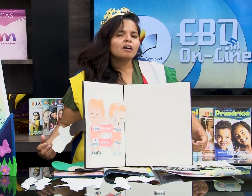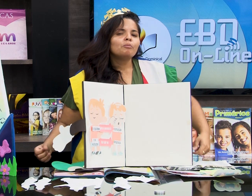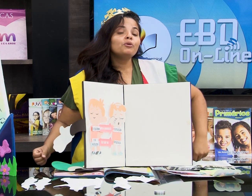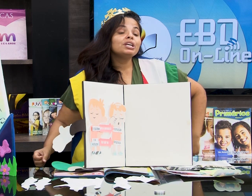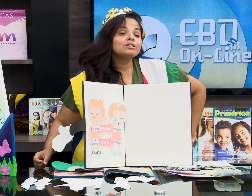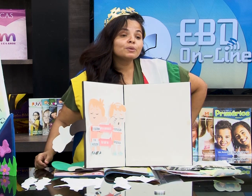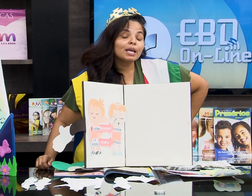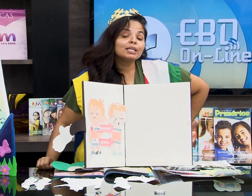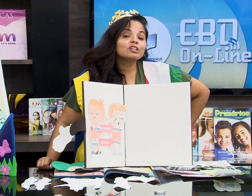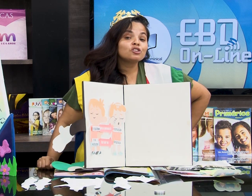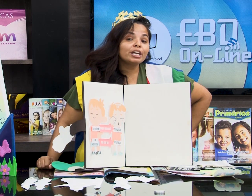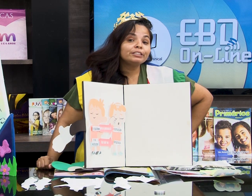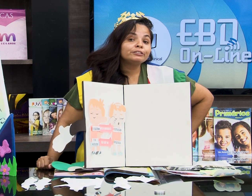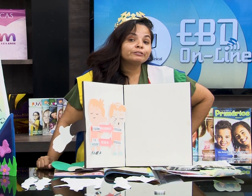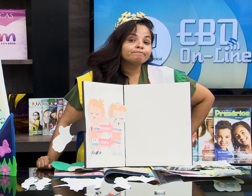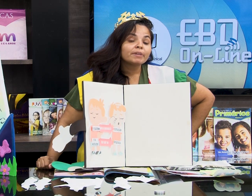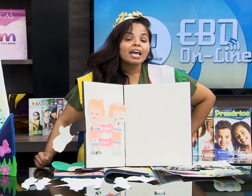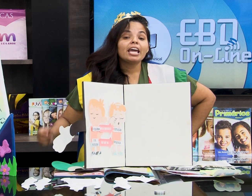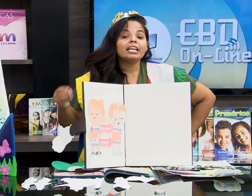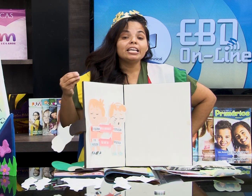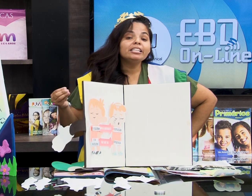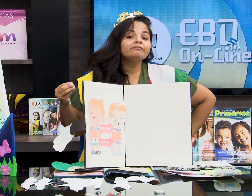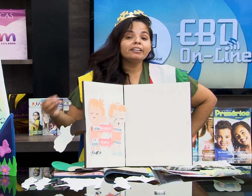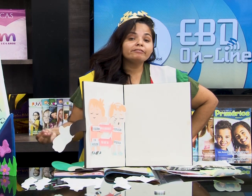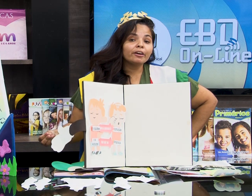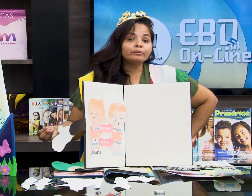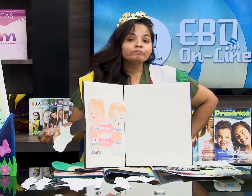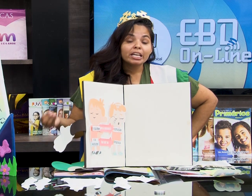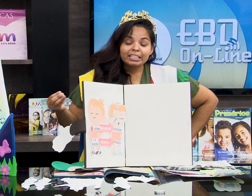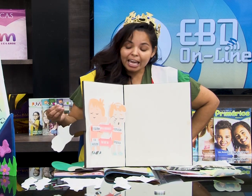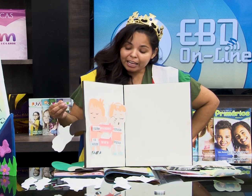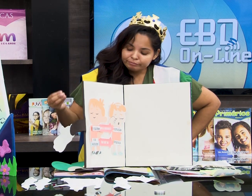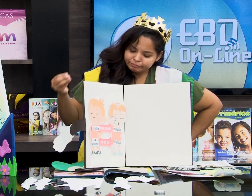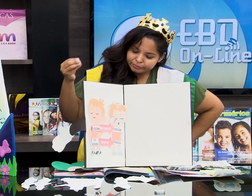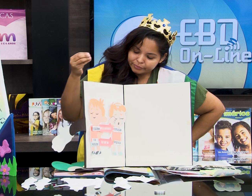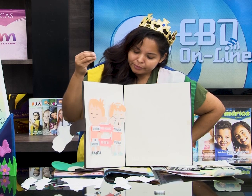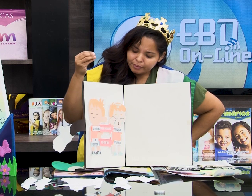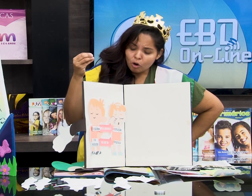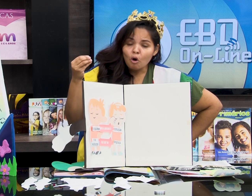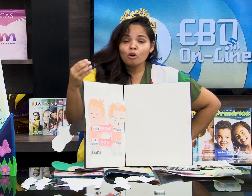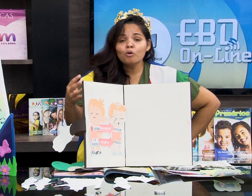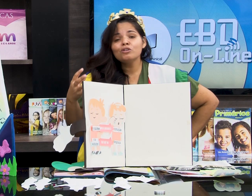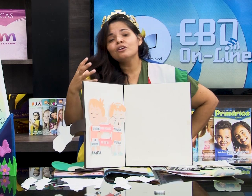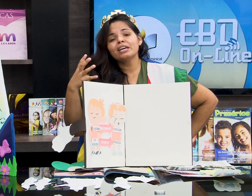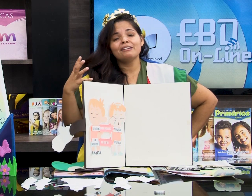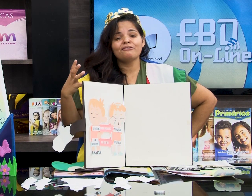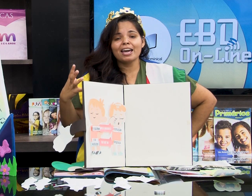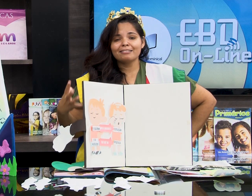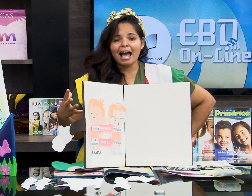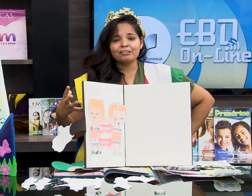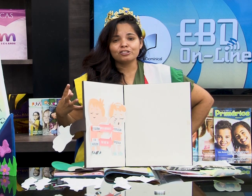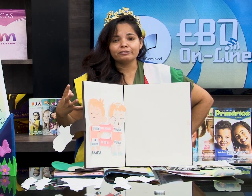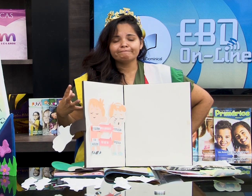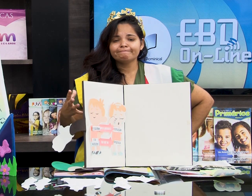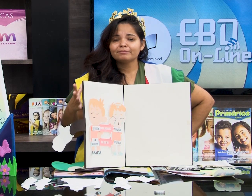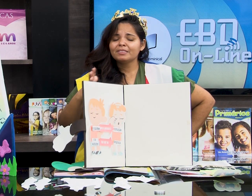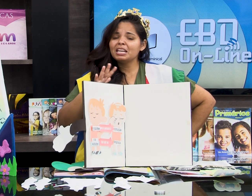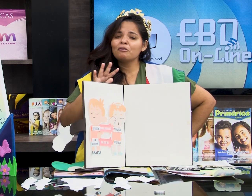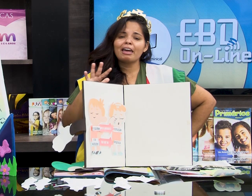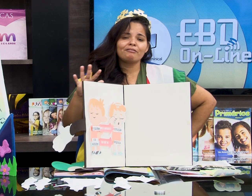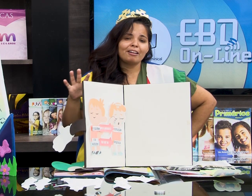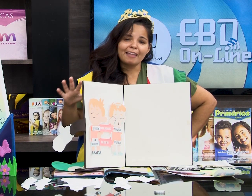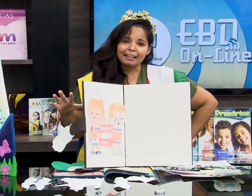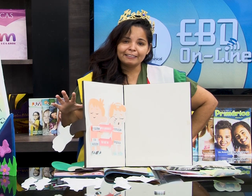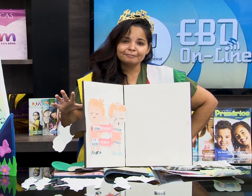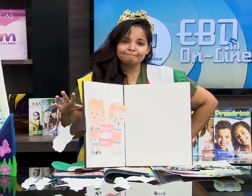desgraça. Por isso que ele está chorando. Ele entendeu que orgulho e vaidade